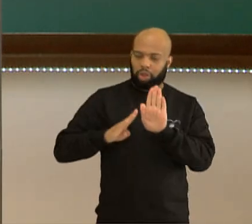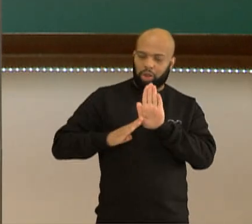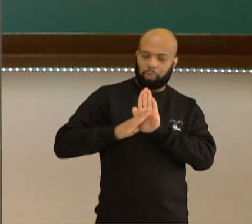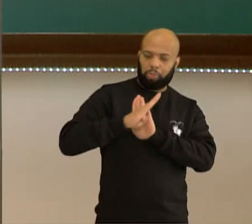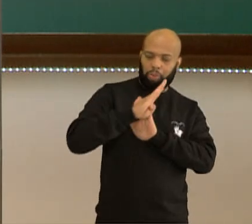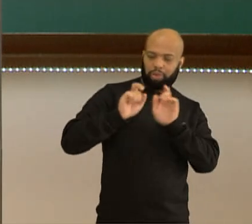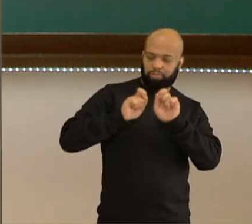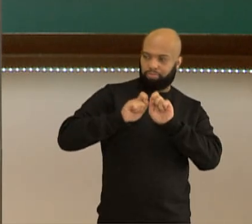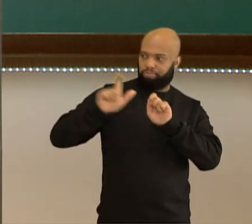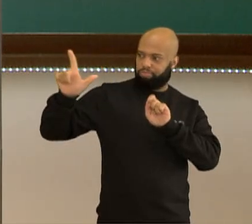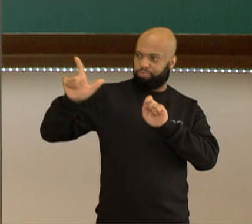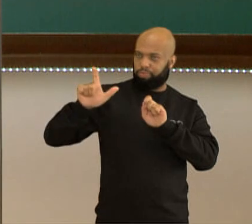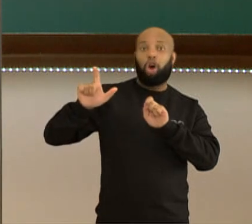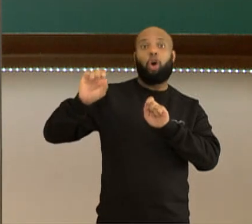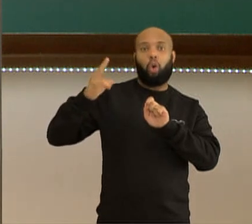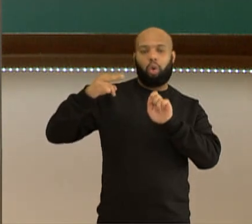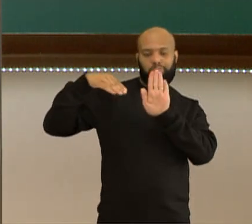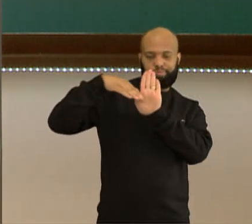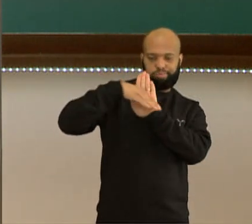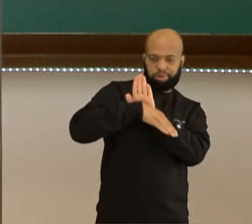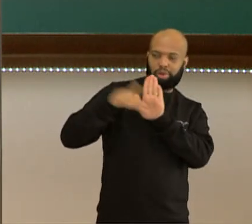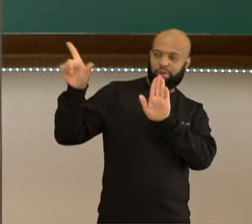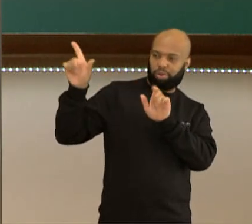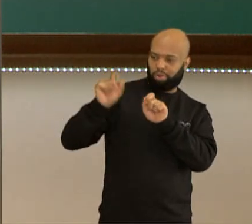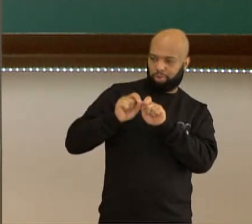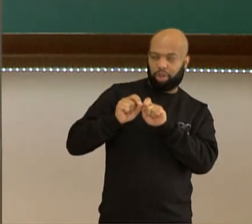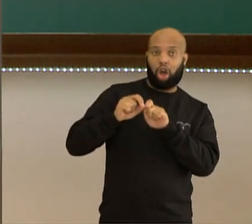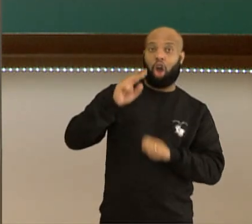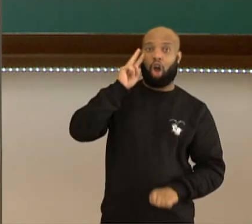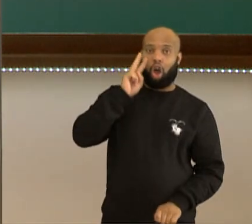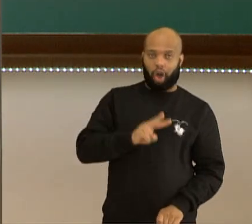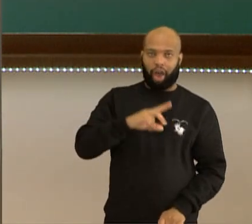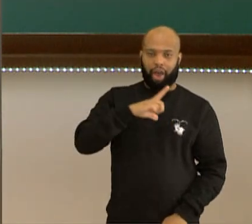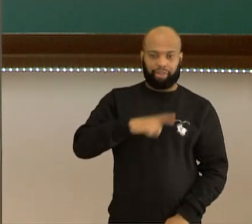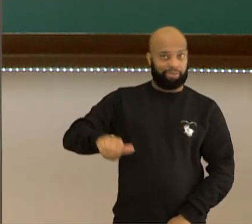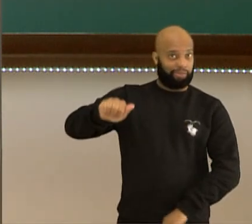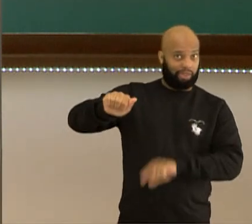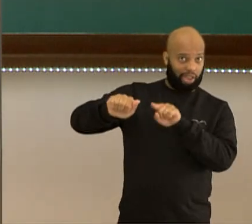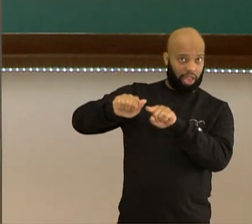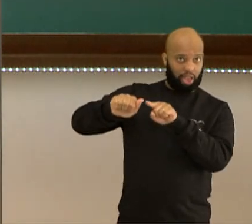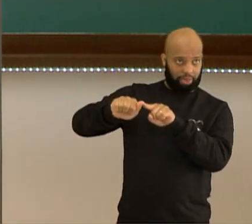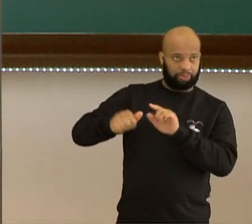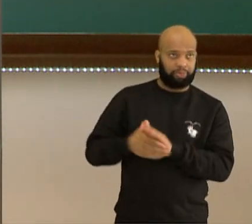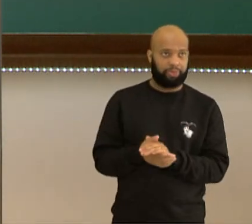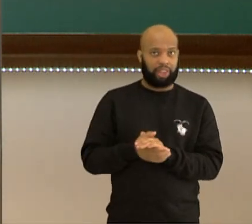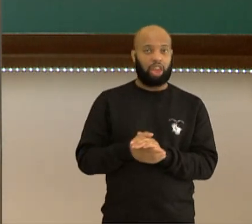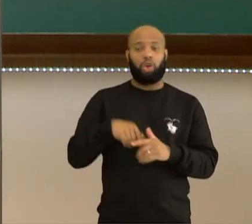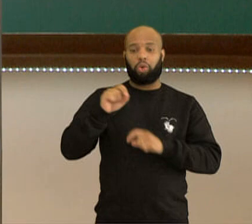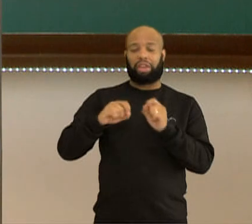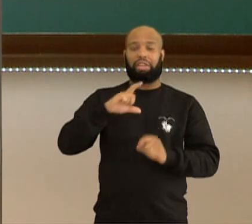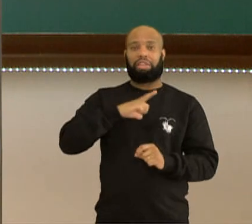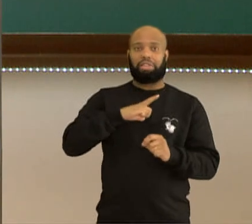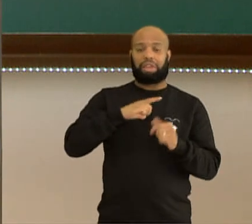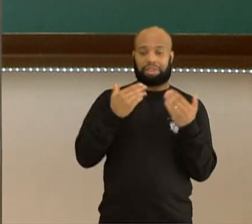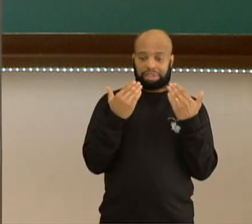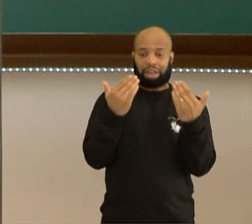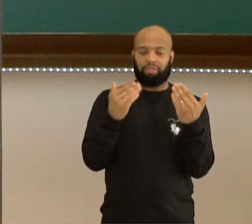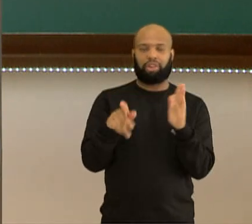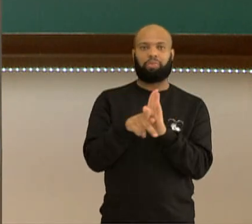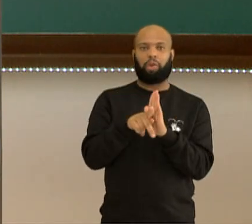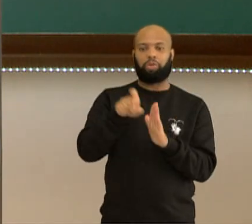olhando o coeficiente ali angular, o A? Então, bora lá comigo. Olha só, vamos analisar aqui a letra A, né, que é f